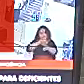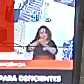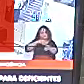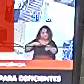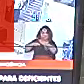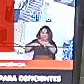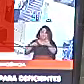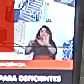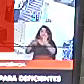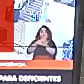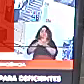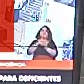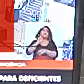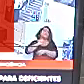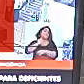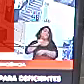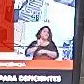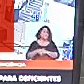Excelentíssimos senhores deputados,